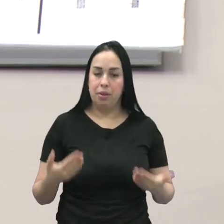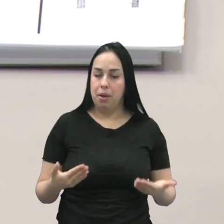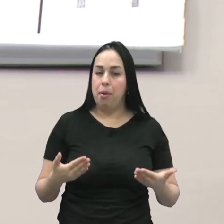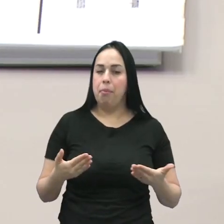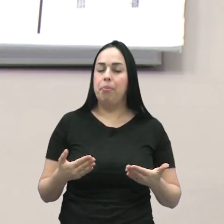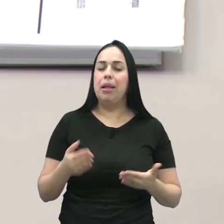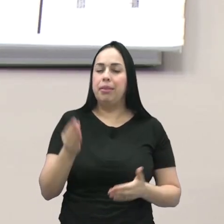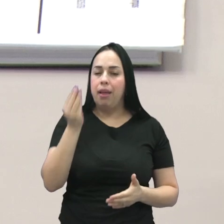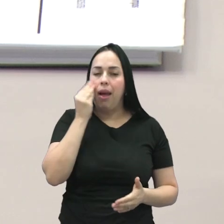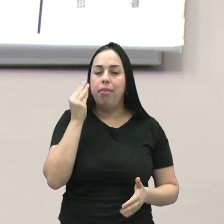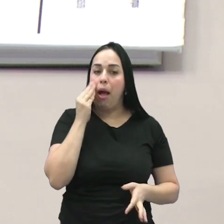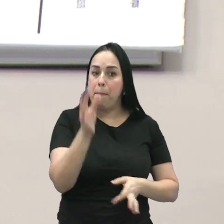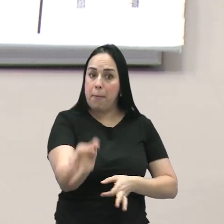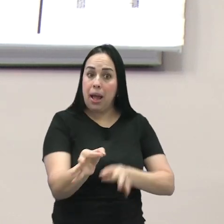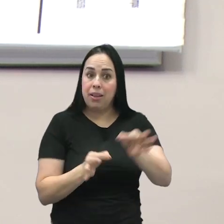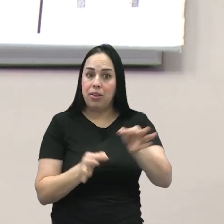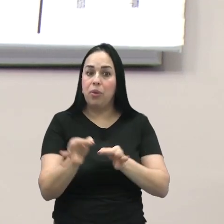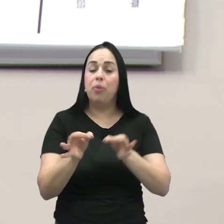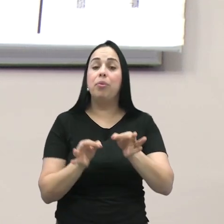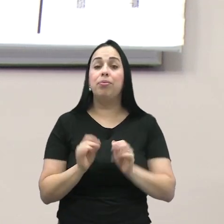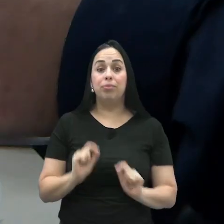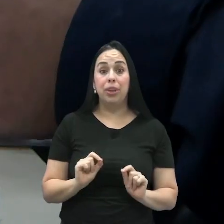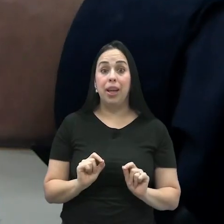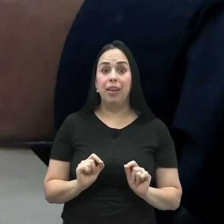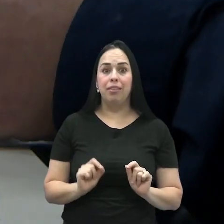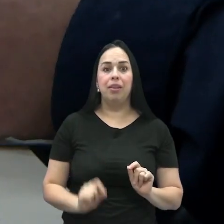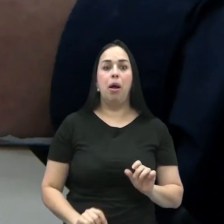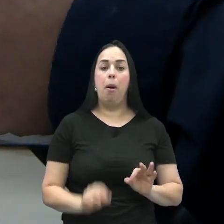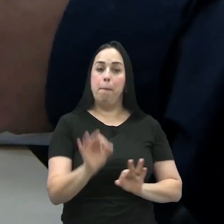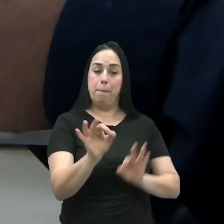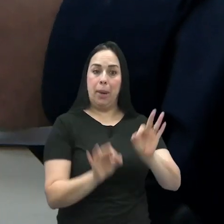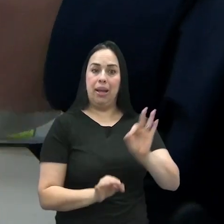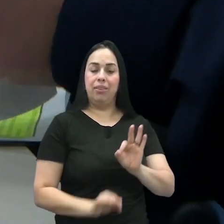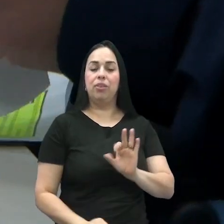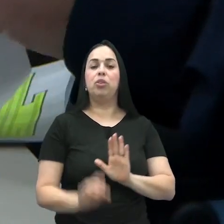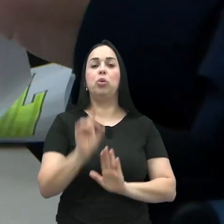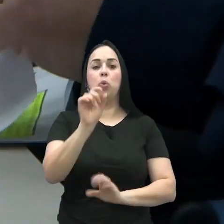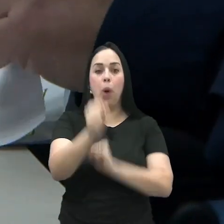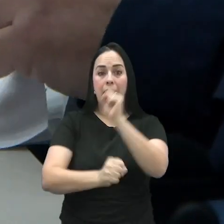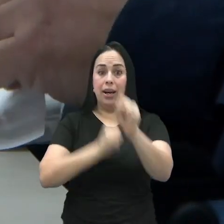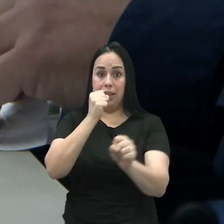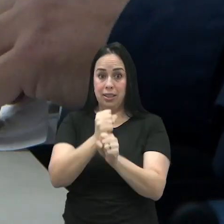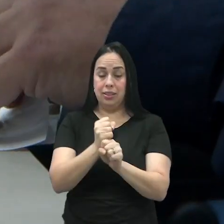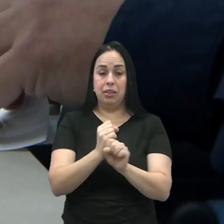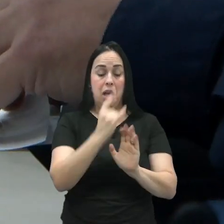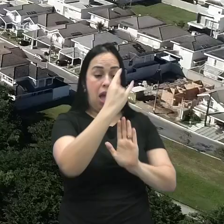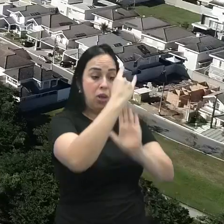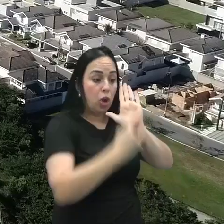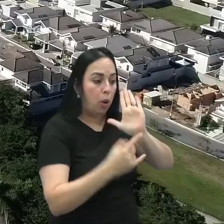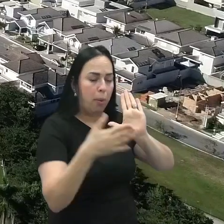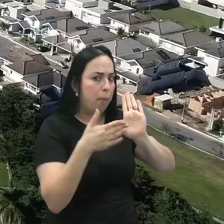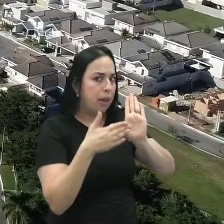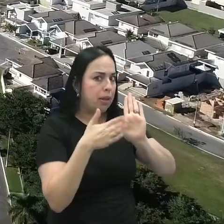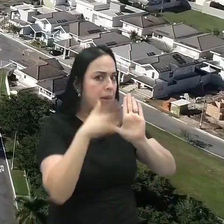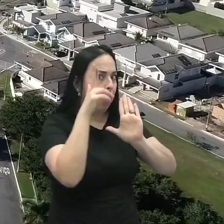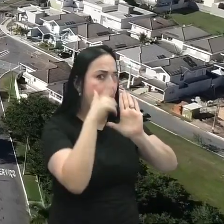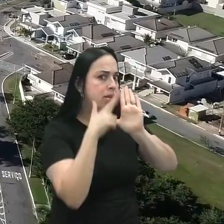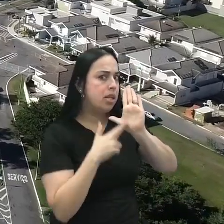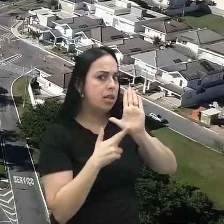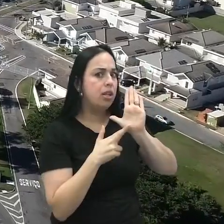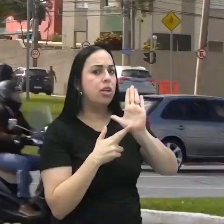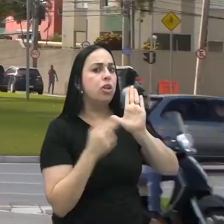Uma base para o planejamento urbano é o chamado Plano Diretor. Ele é um documento que define todas as